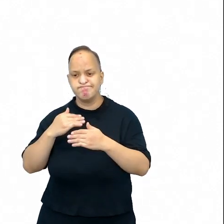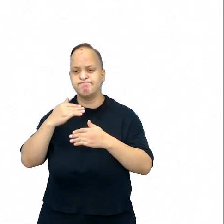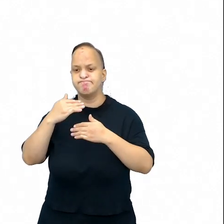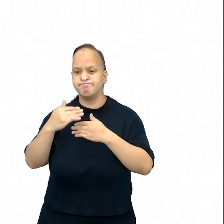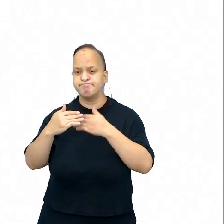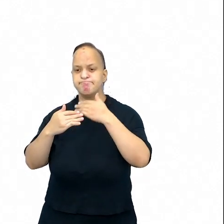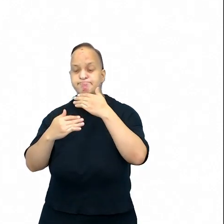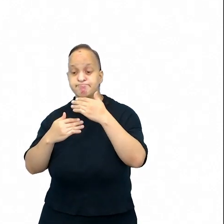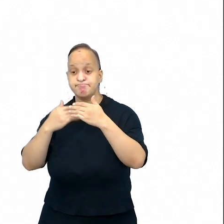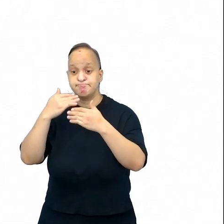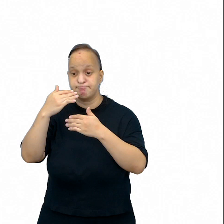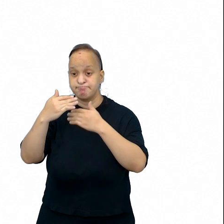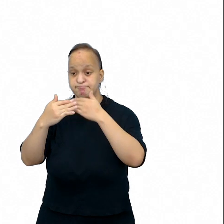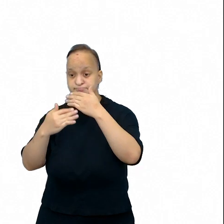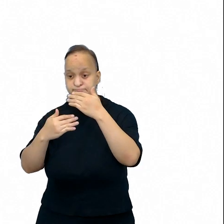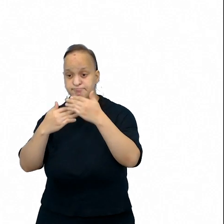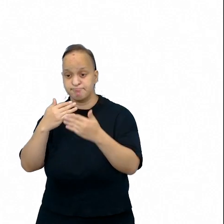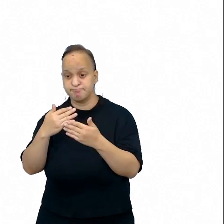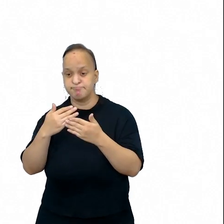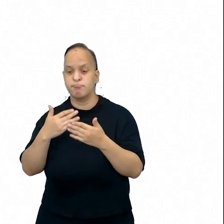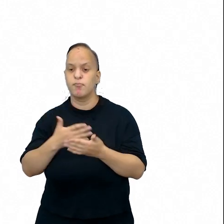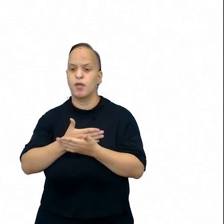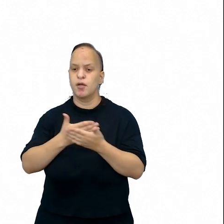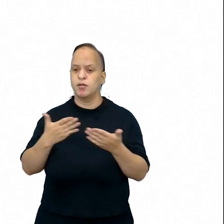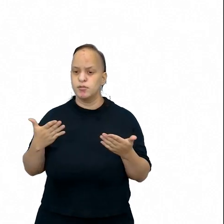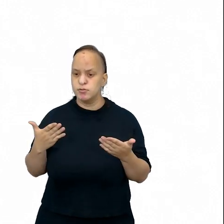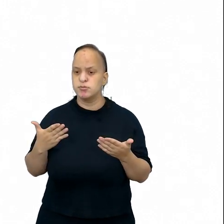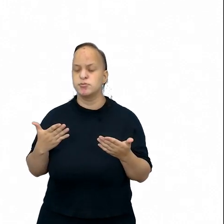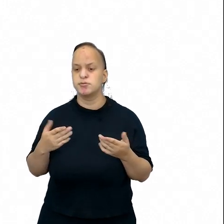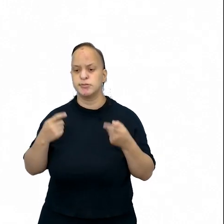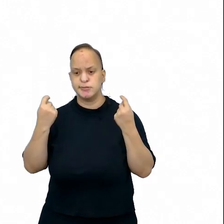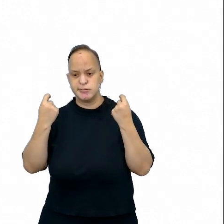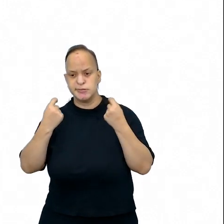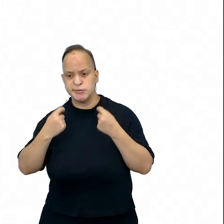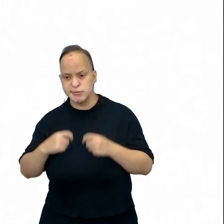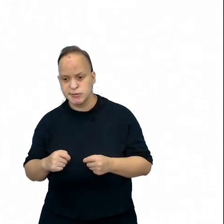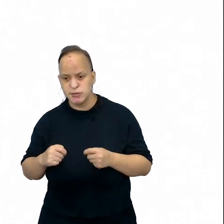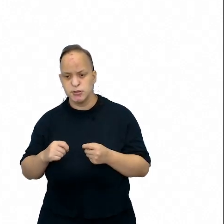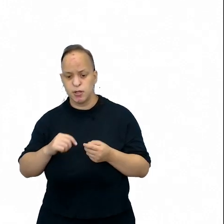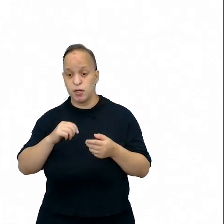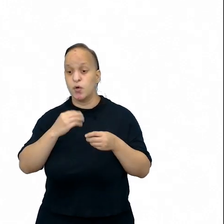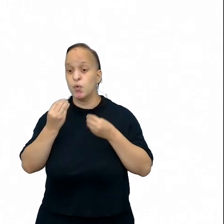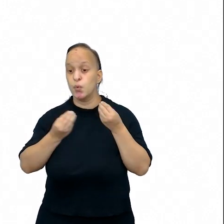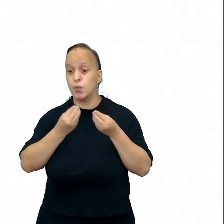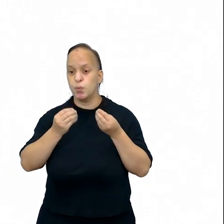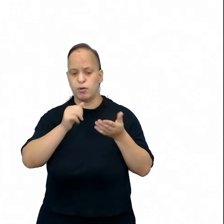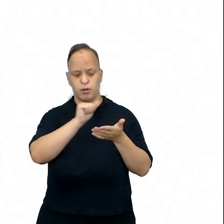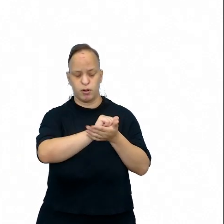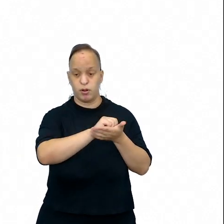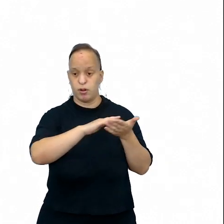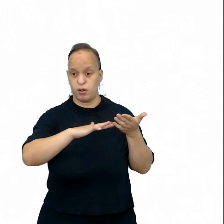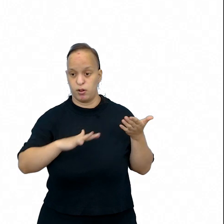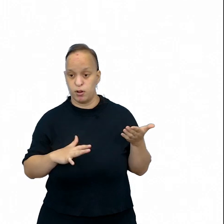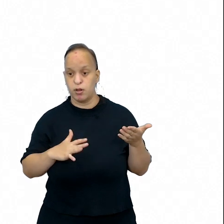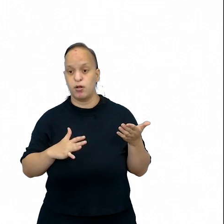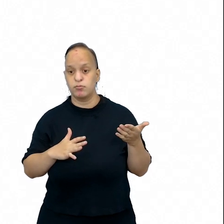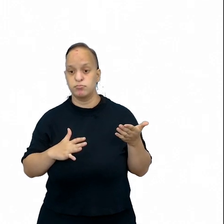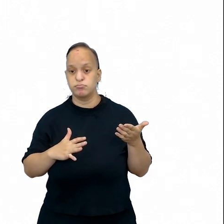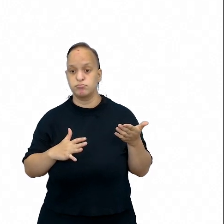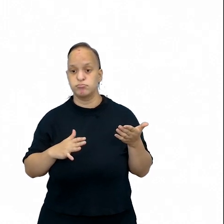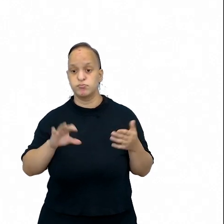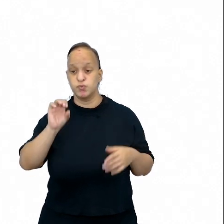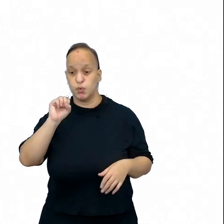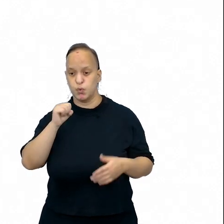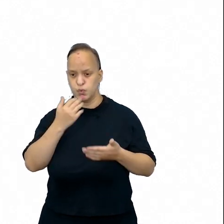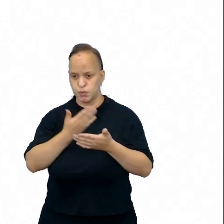são momentos onde se podem construir uma sequência de atividades com 8 aulas, pensando no